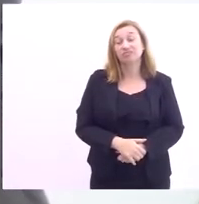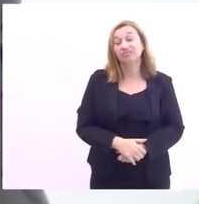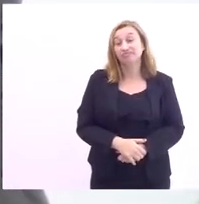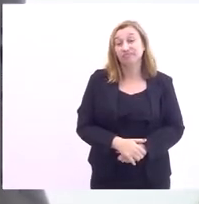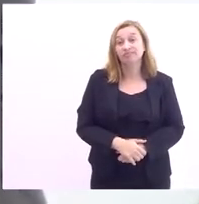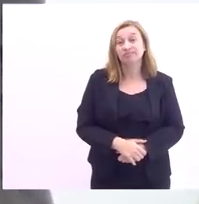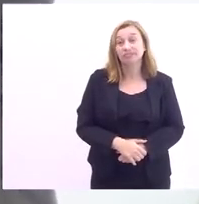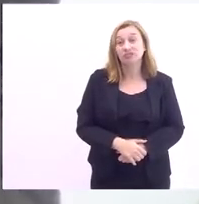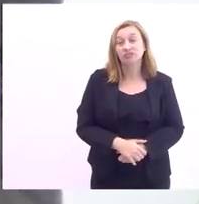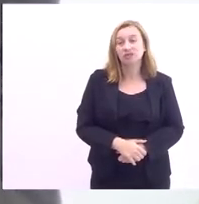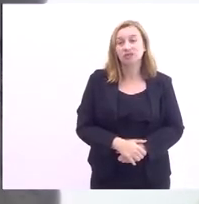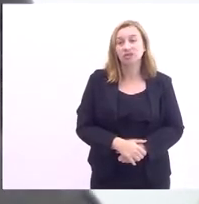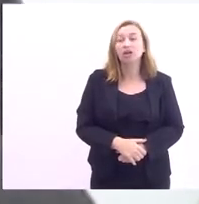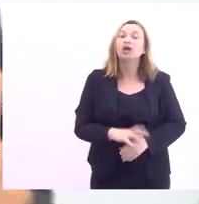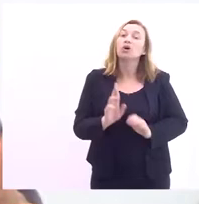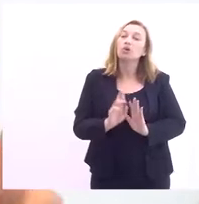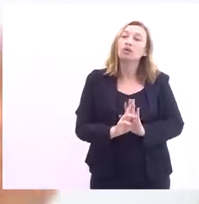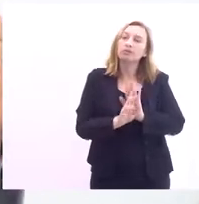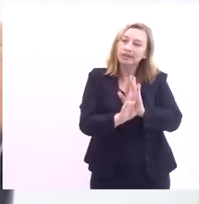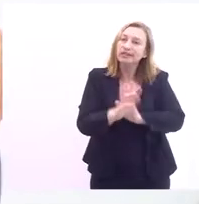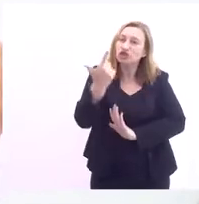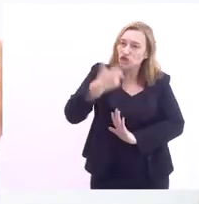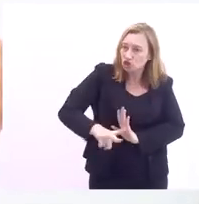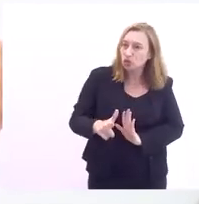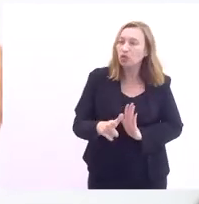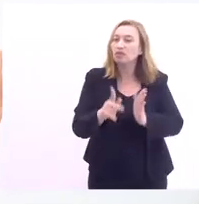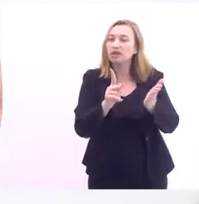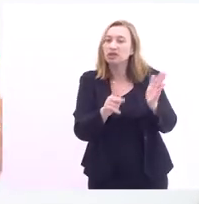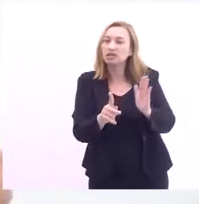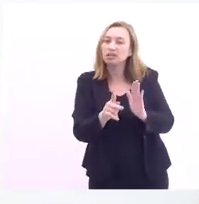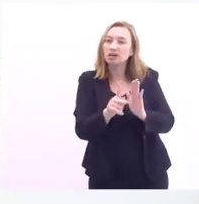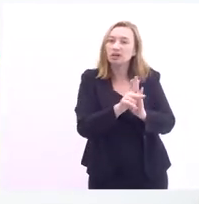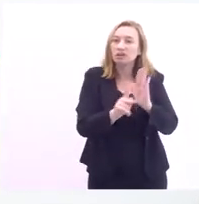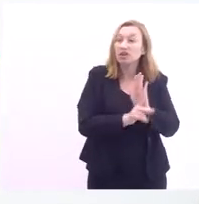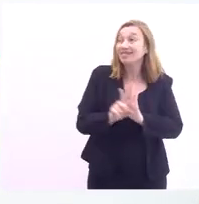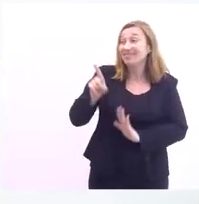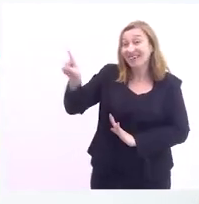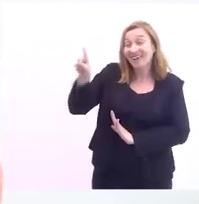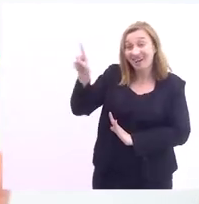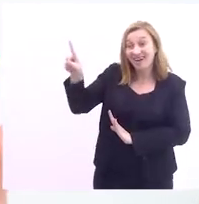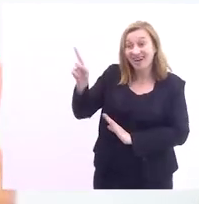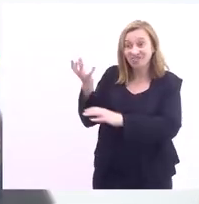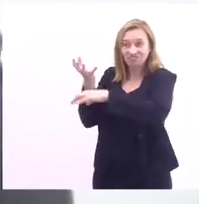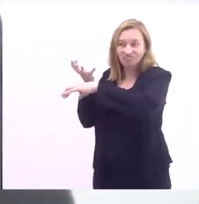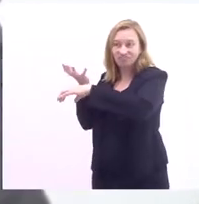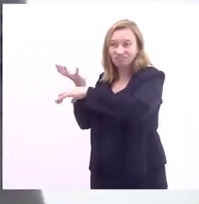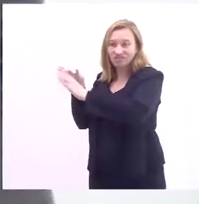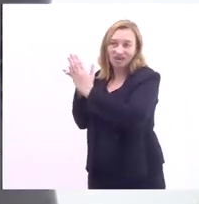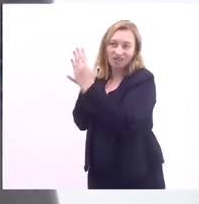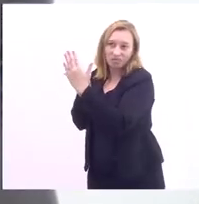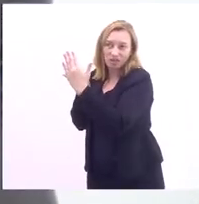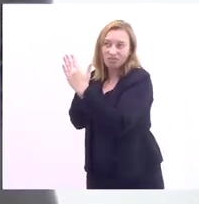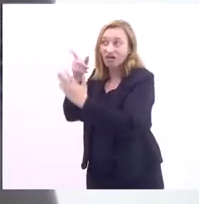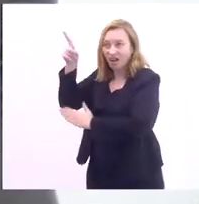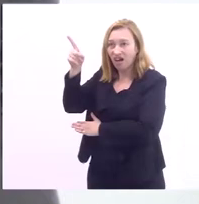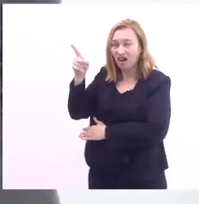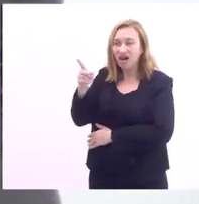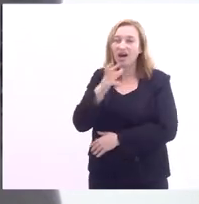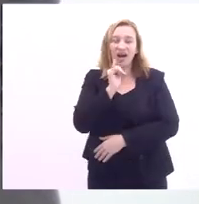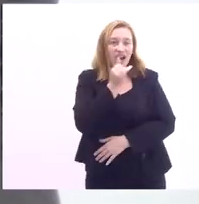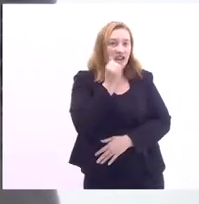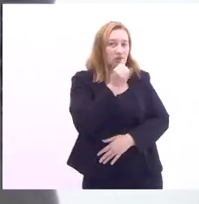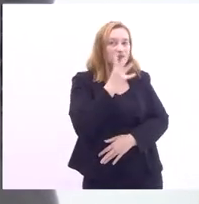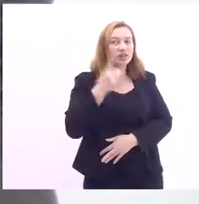nem minimamente. E eu reapresentei esse projeto, está tramitando lá na Câmara dos Deputados. O relator é o deputado Luiz